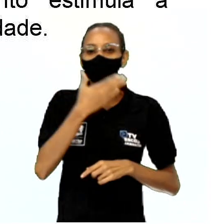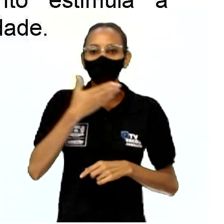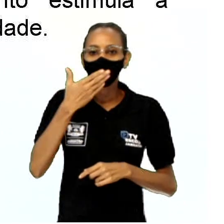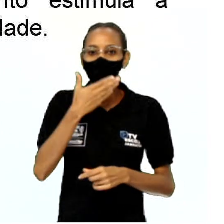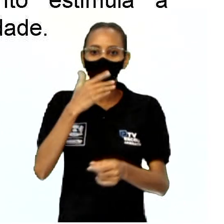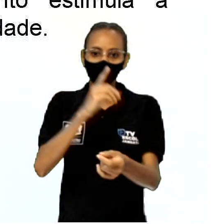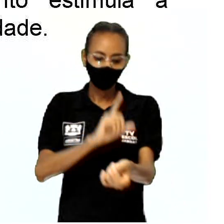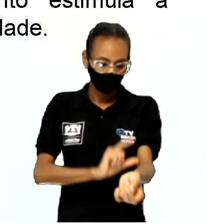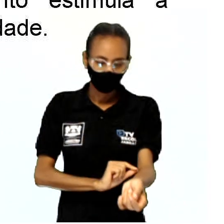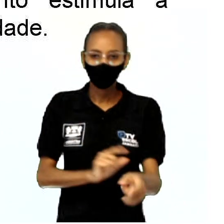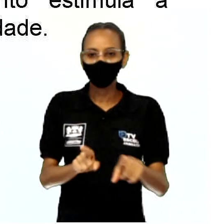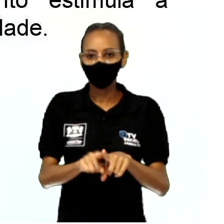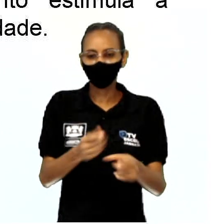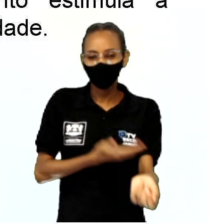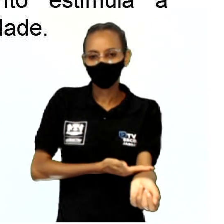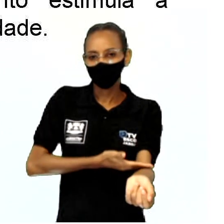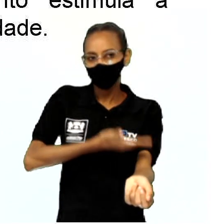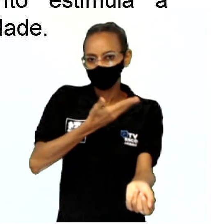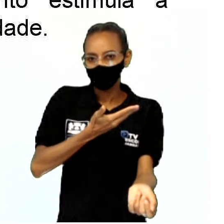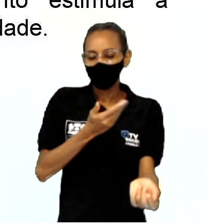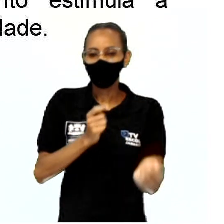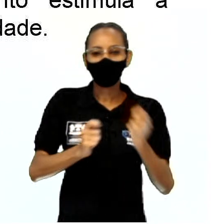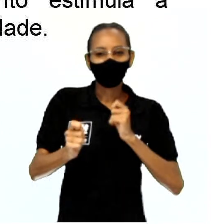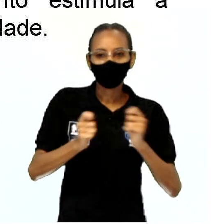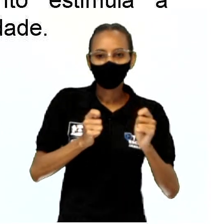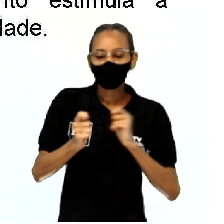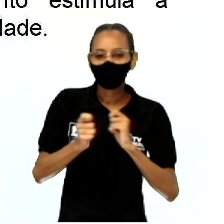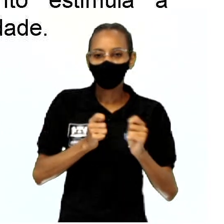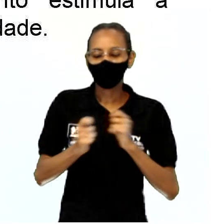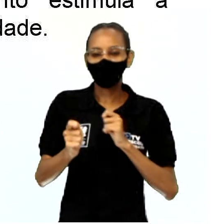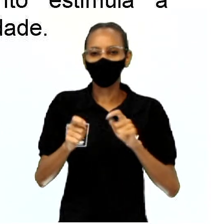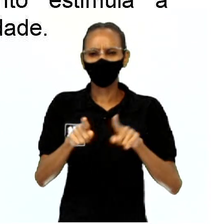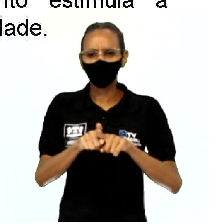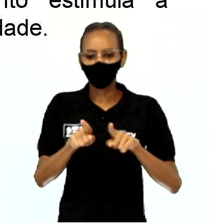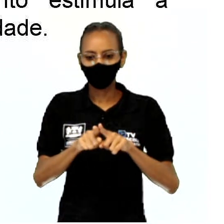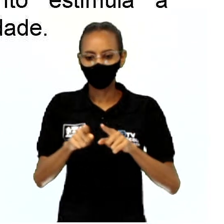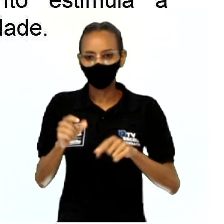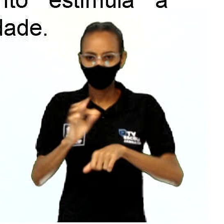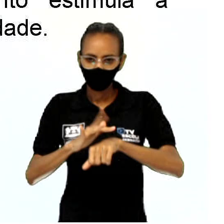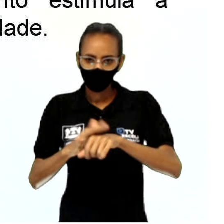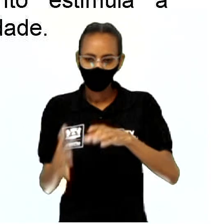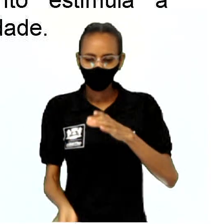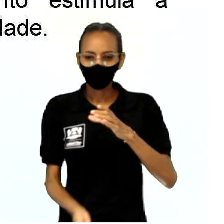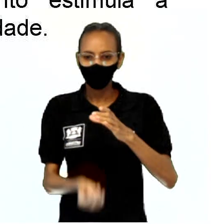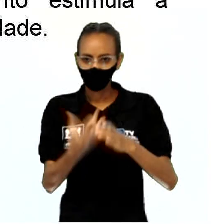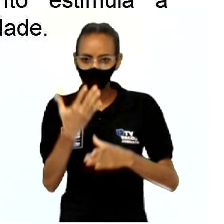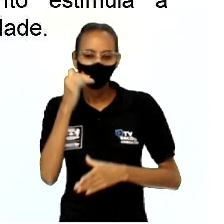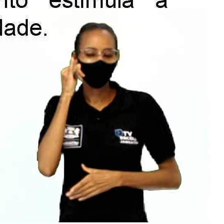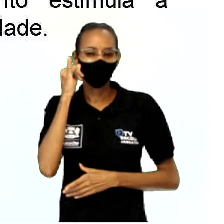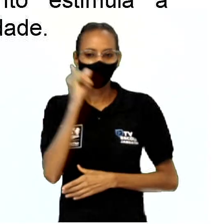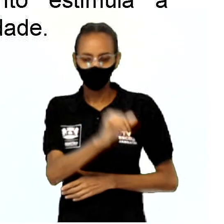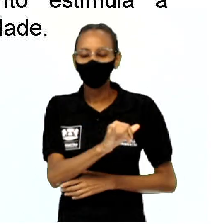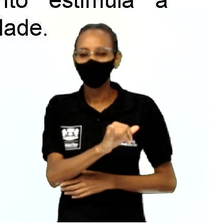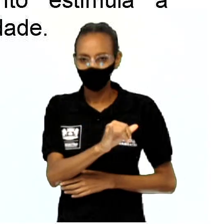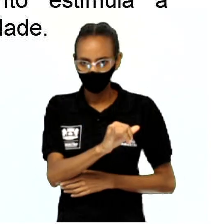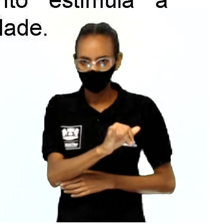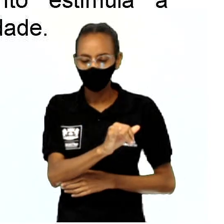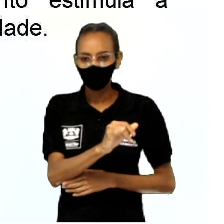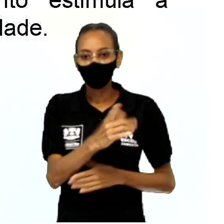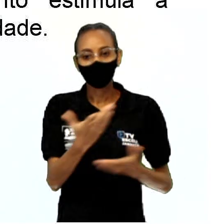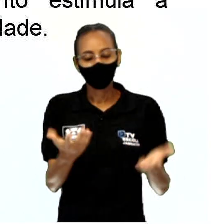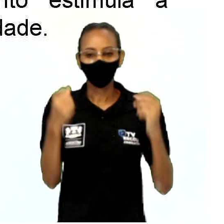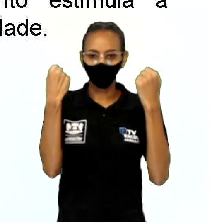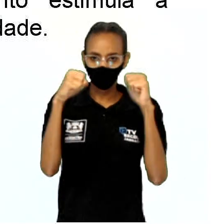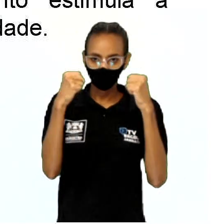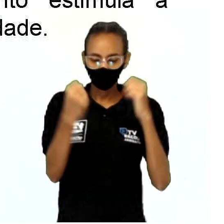arterial. Evitamos também o surgimento de algumas doenças E quando a gente faz esses